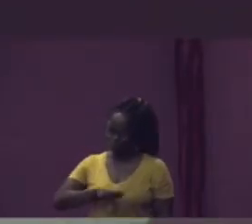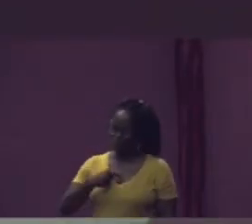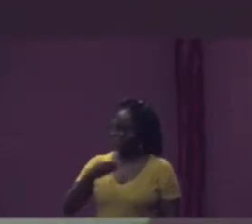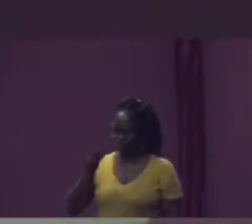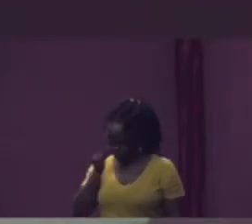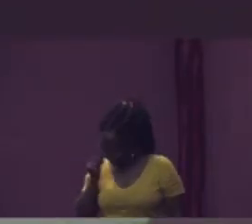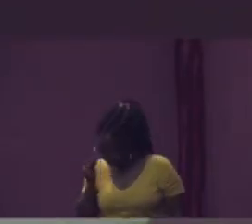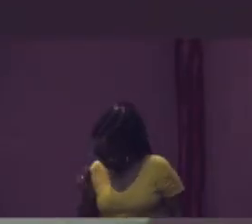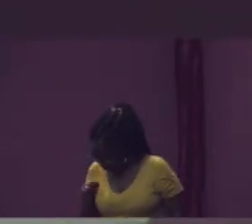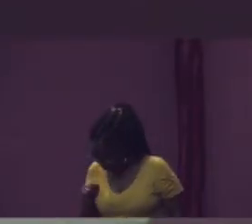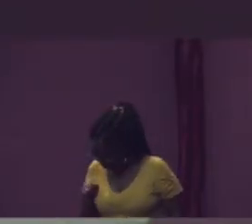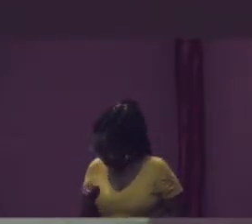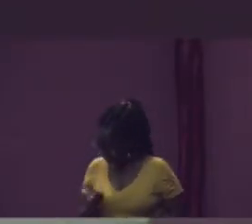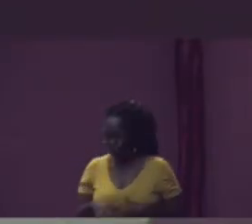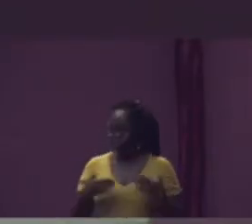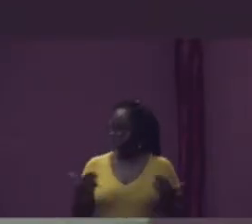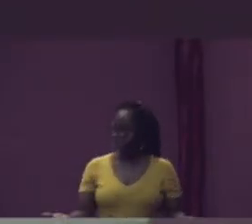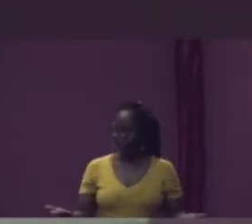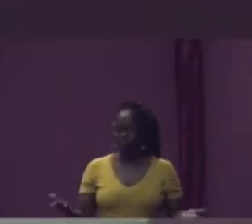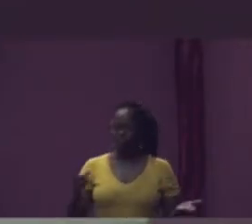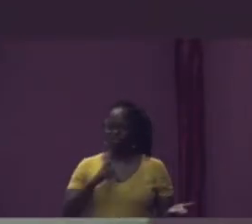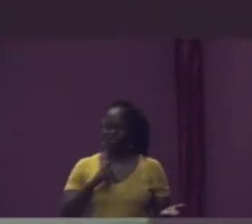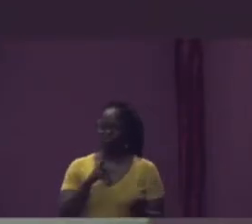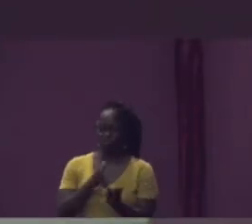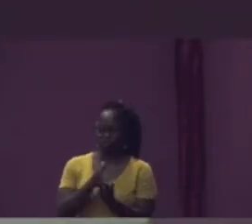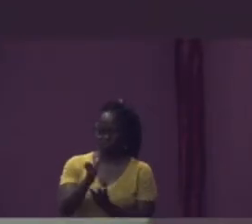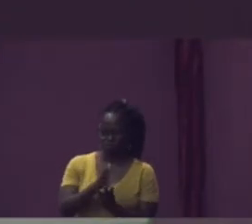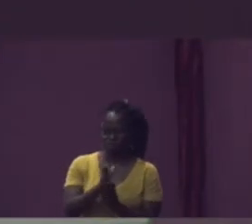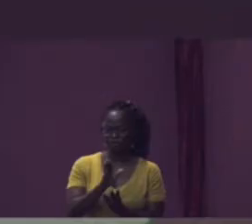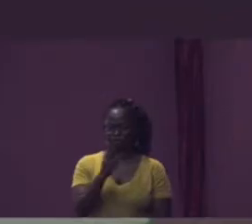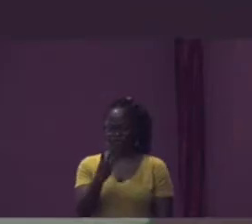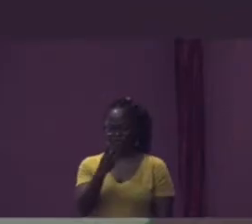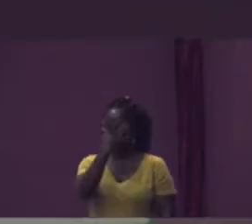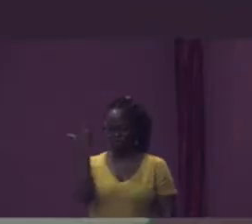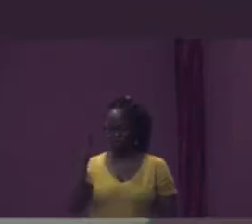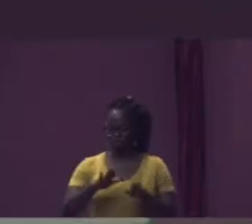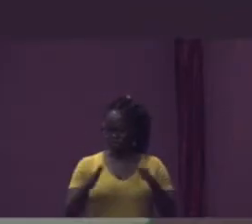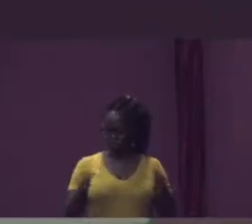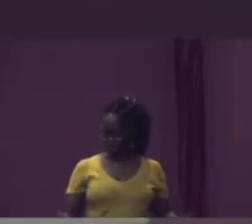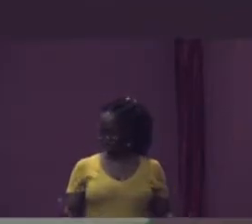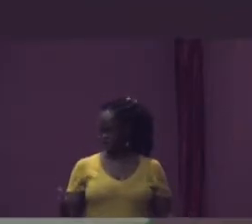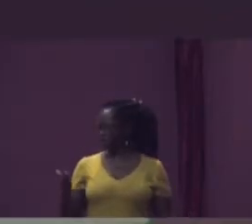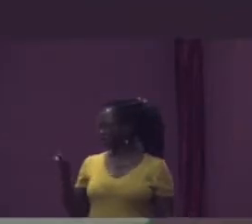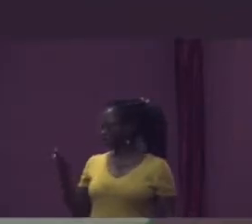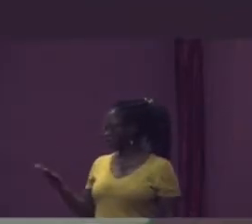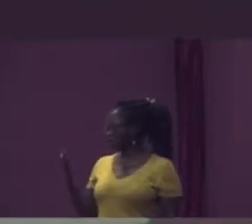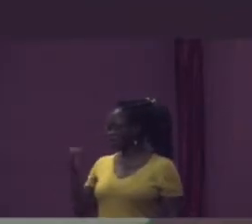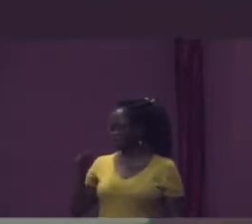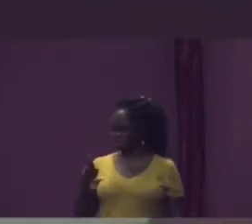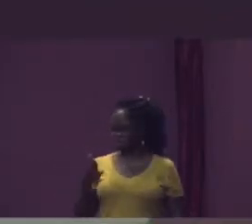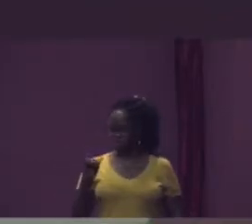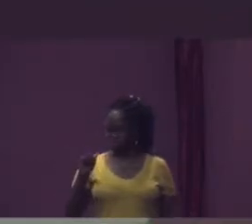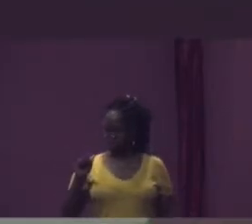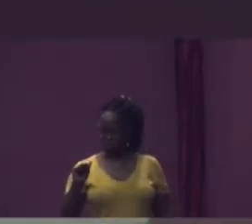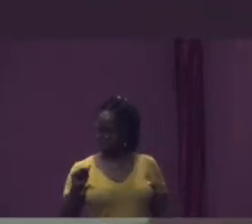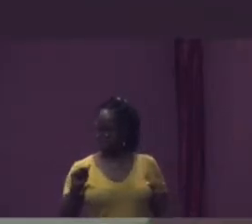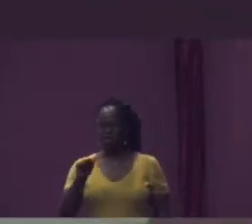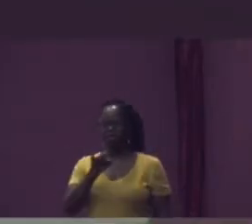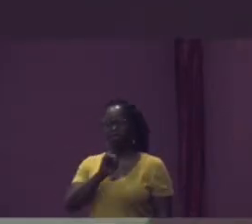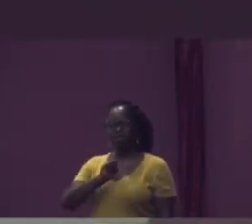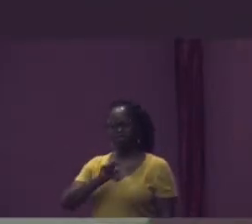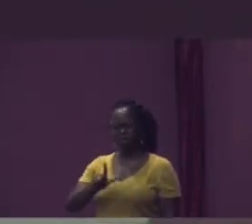faz sentido. Então, temos 3 pessoas, agora a Andreza Nakano, a Maria Openshaw e